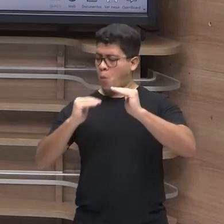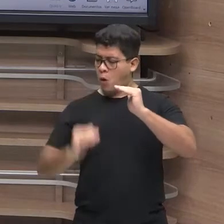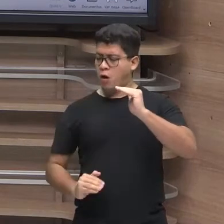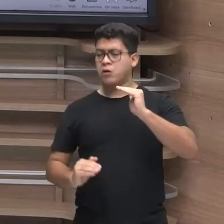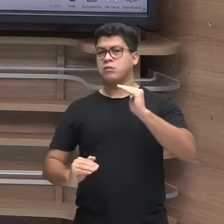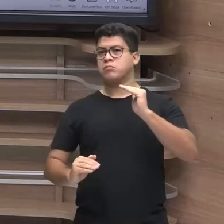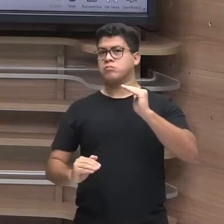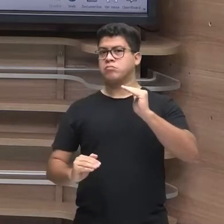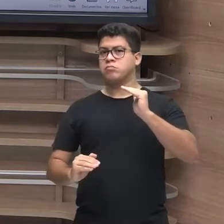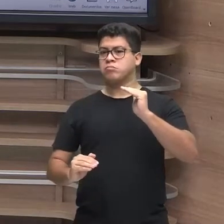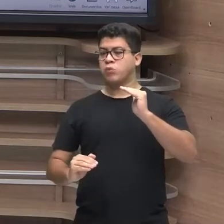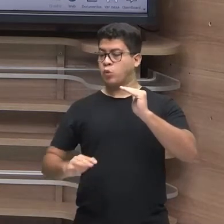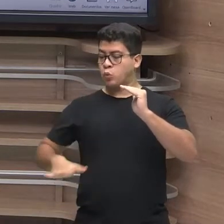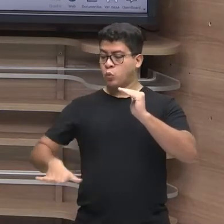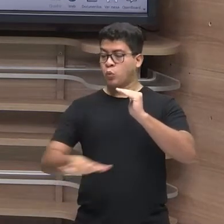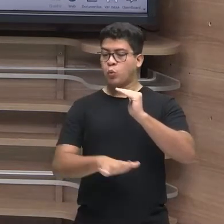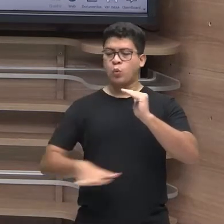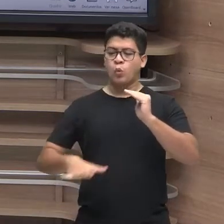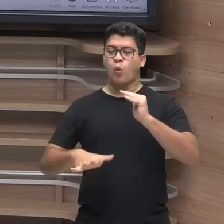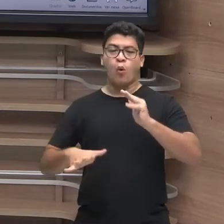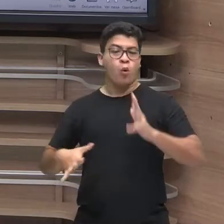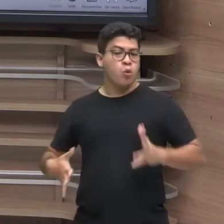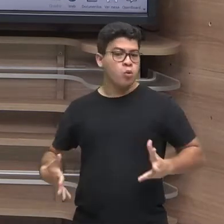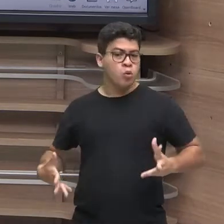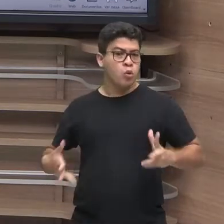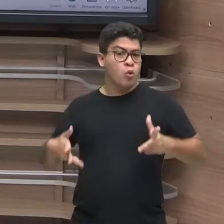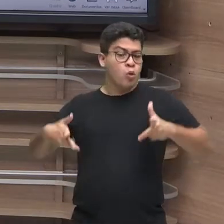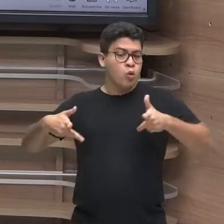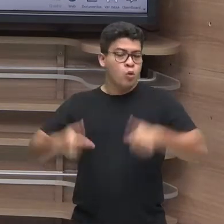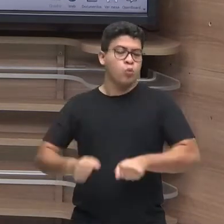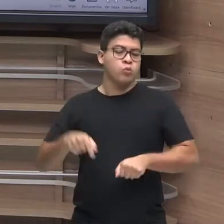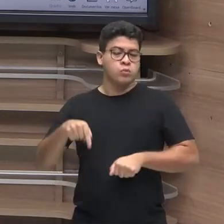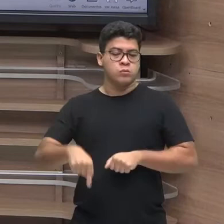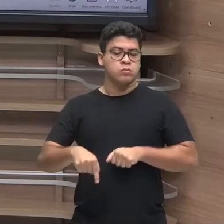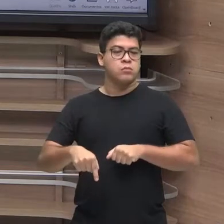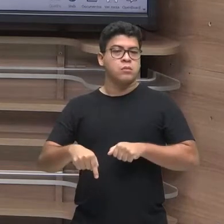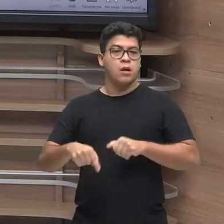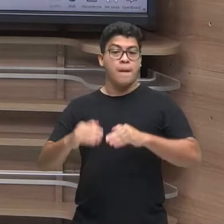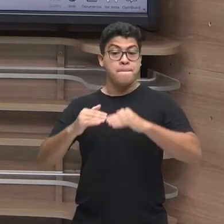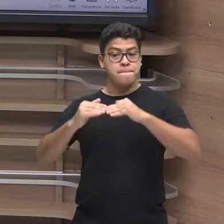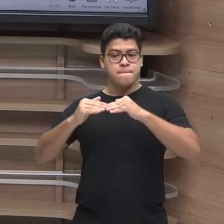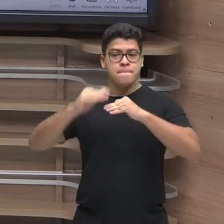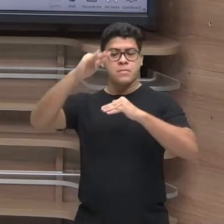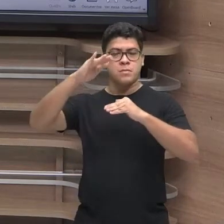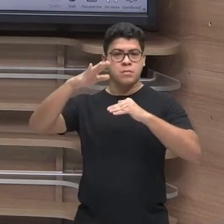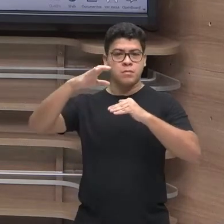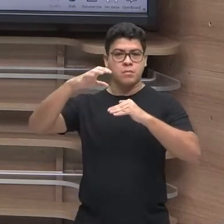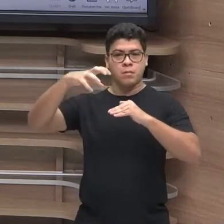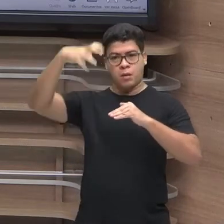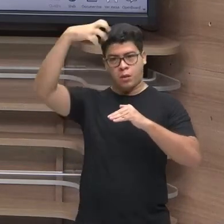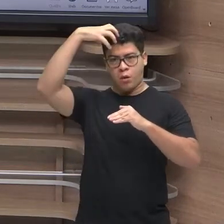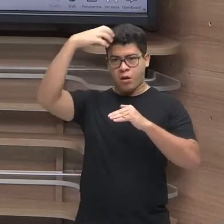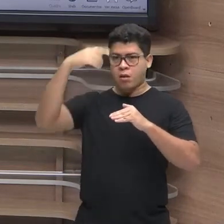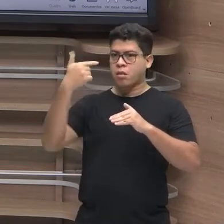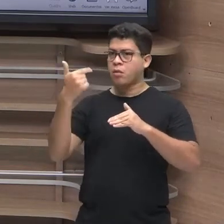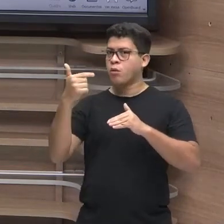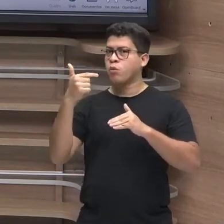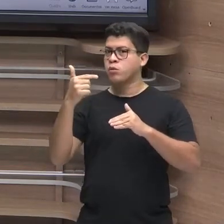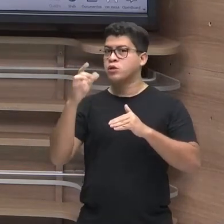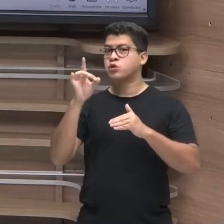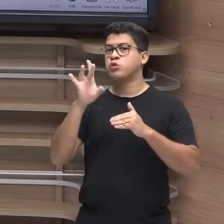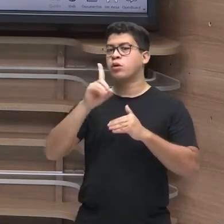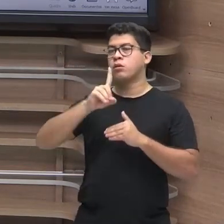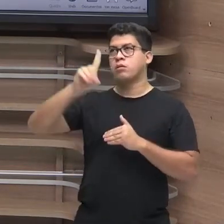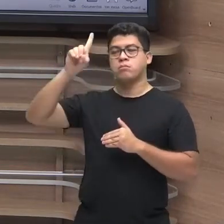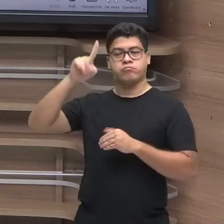dele não. Tá certo? Então, mesmo que fosse por meios violentos, eles poderiam ali agir, tá